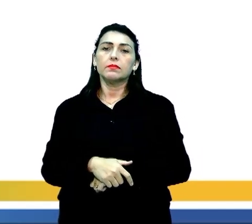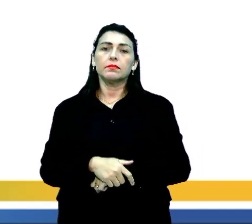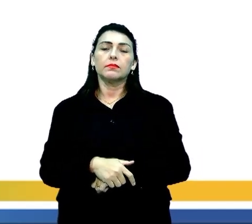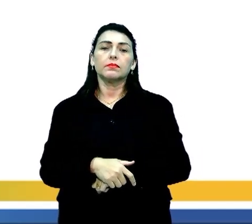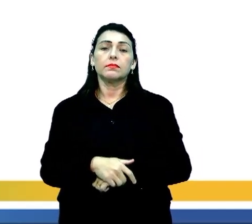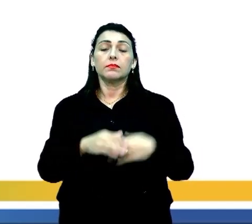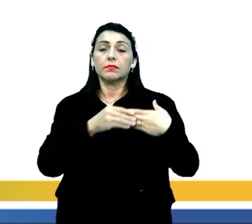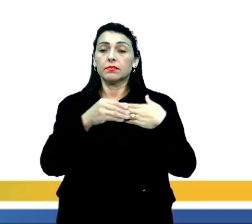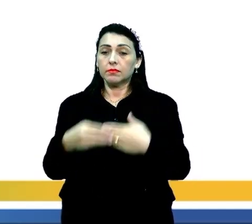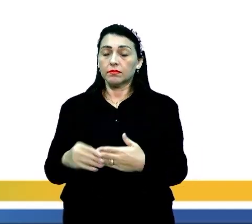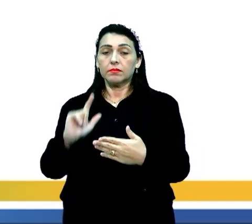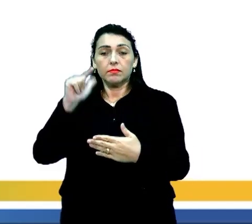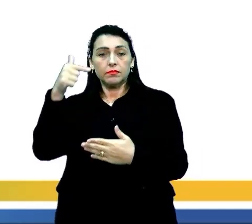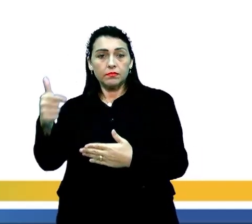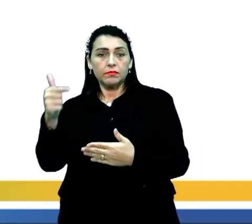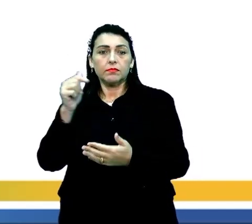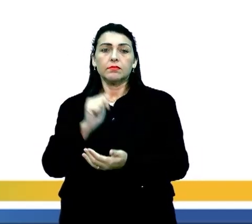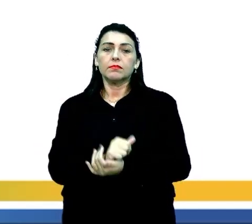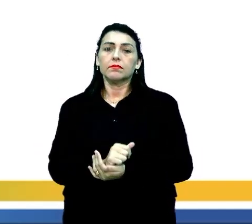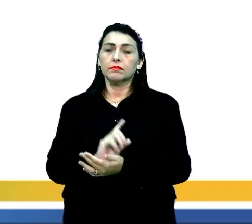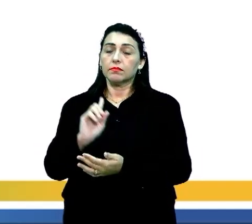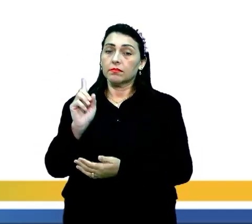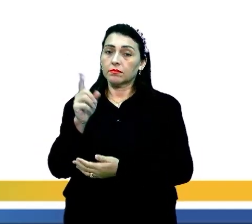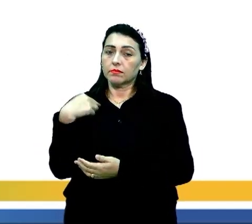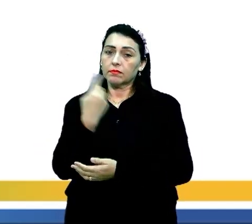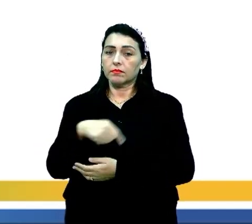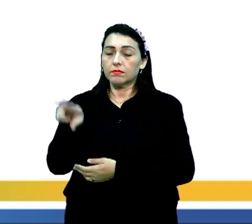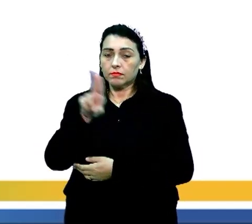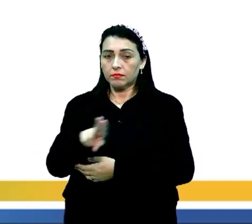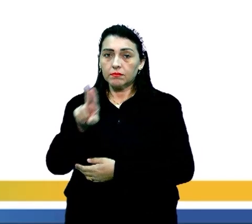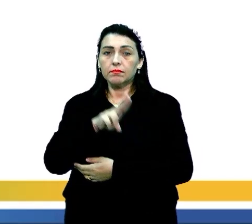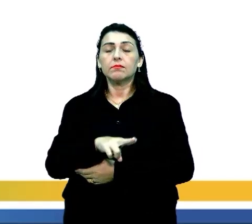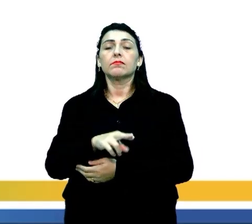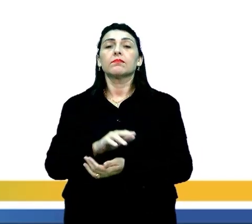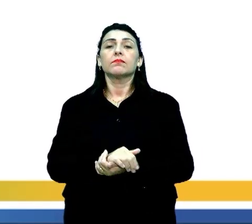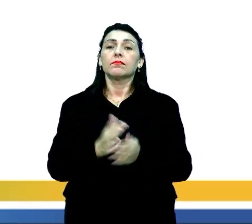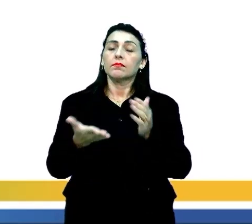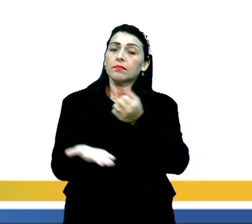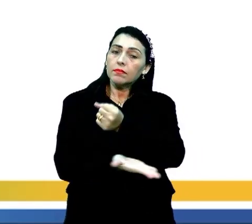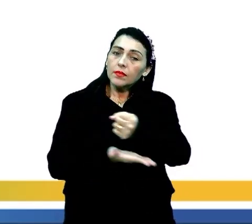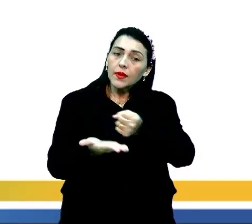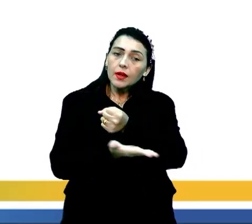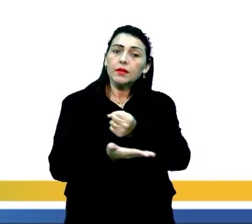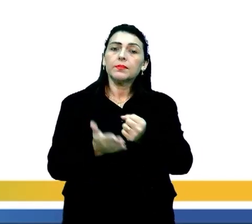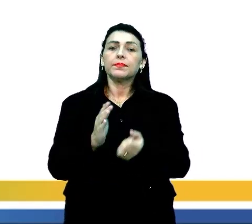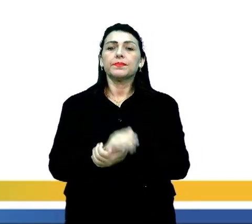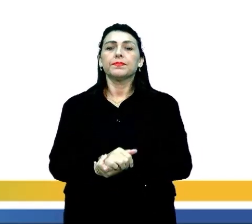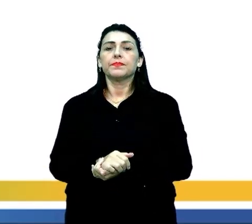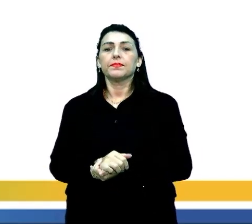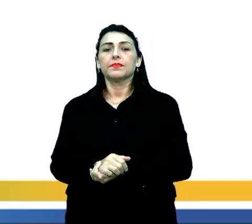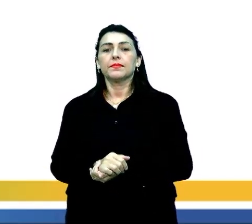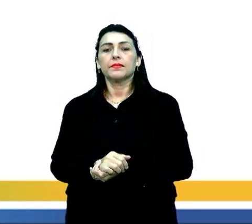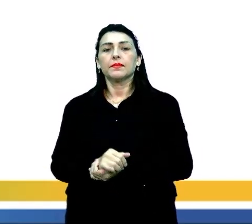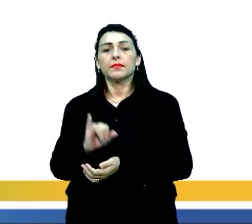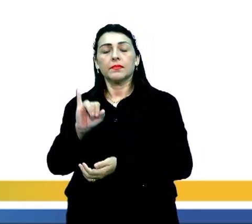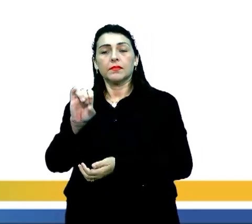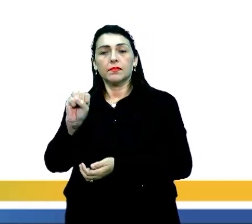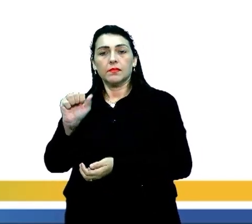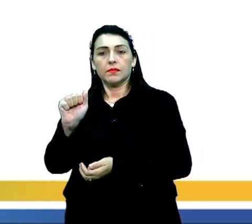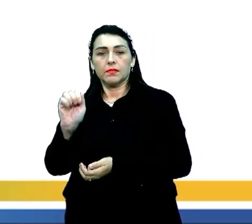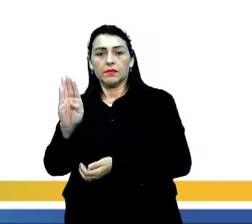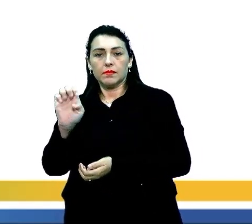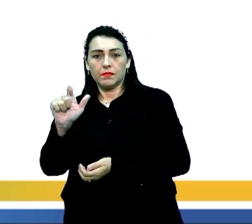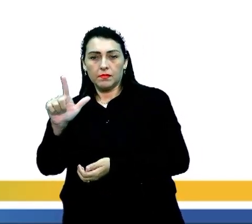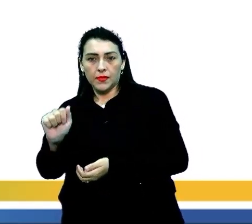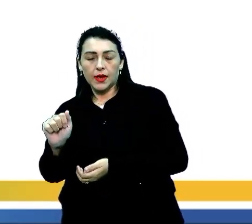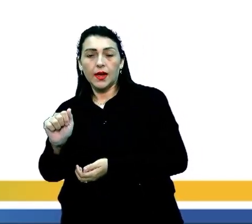E aí eu trouxe outra, né? Para nós utilizarmos aqui como parâmetro. E aí eu digo assim, essa é da Isabela Barros Castelo